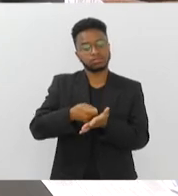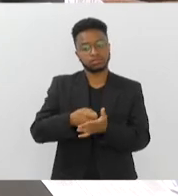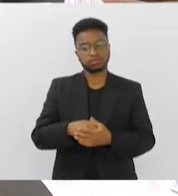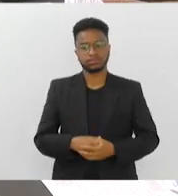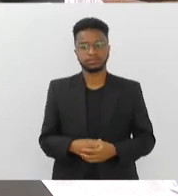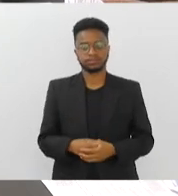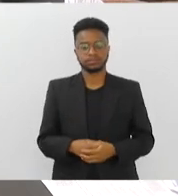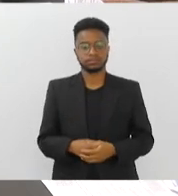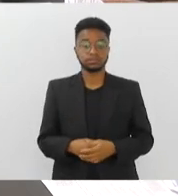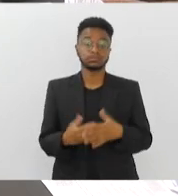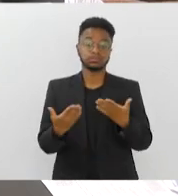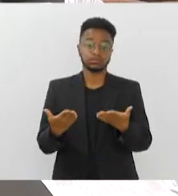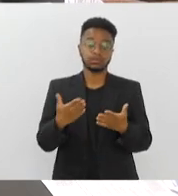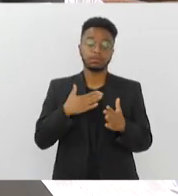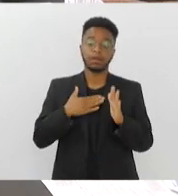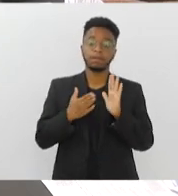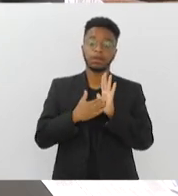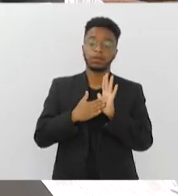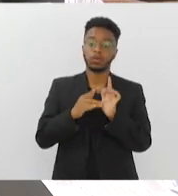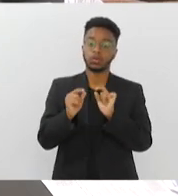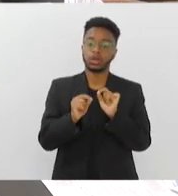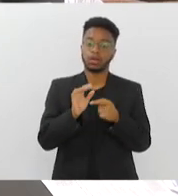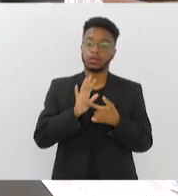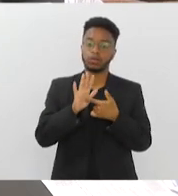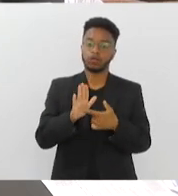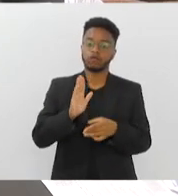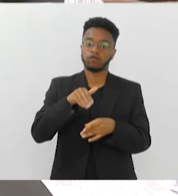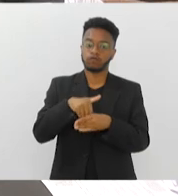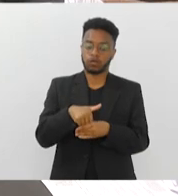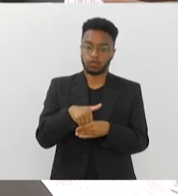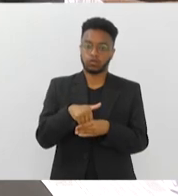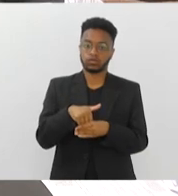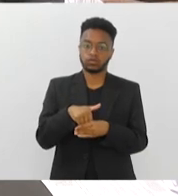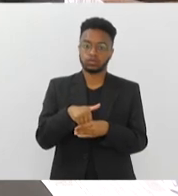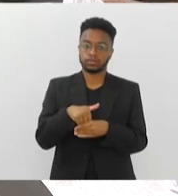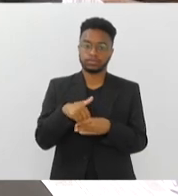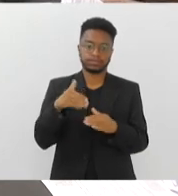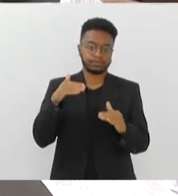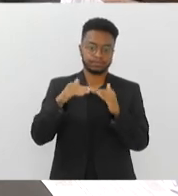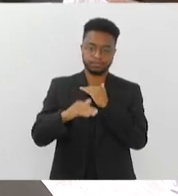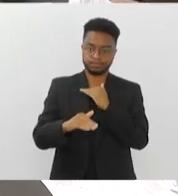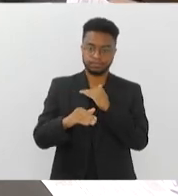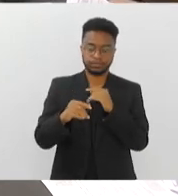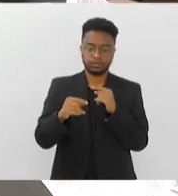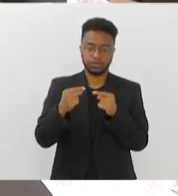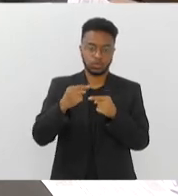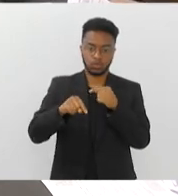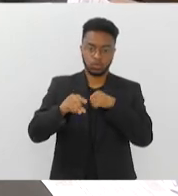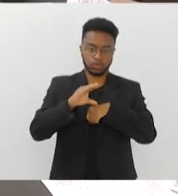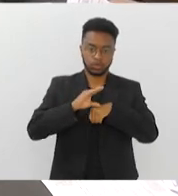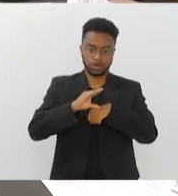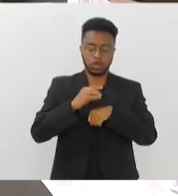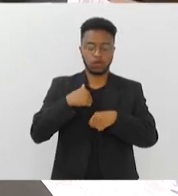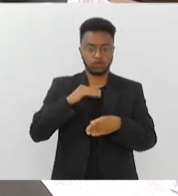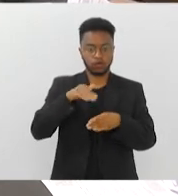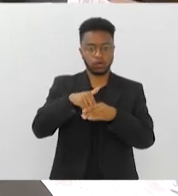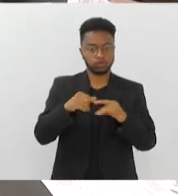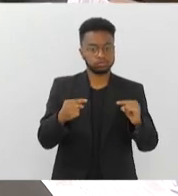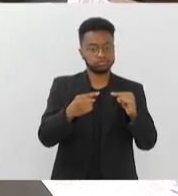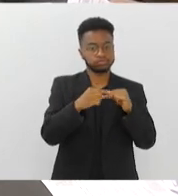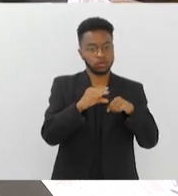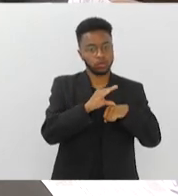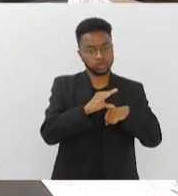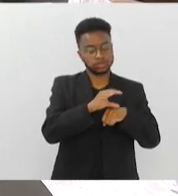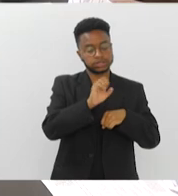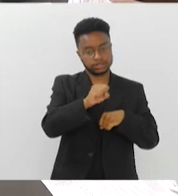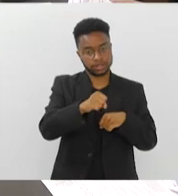nesse sentido, me proponho aqui a apresentar um voto divergente da inconstitucionalidade, um voto pela constitucionalidade, que a gente